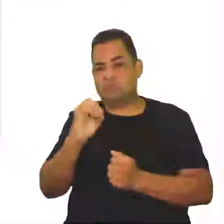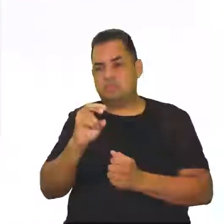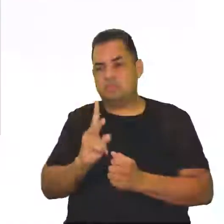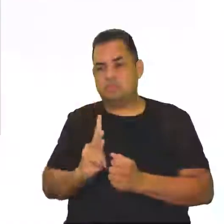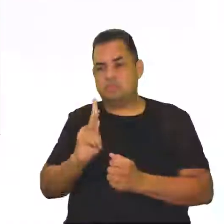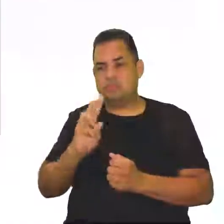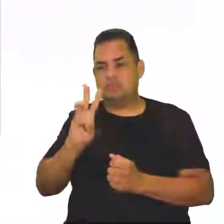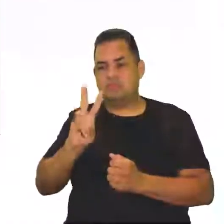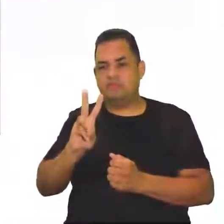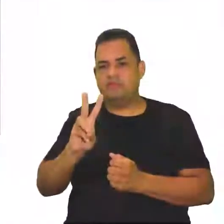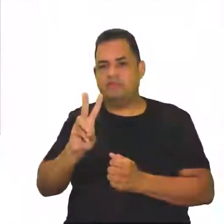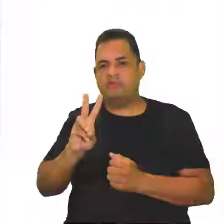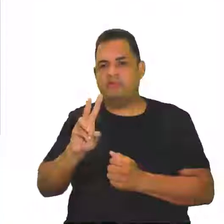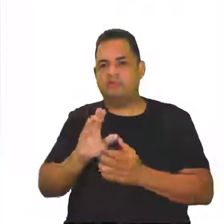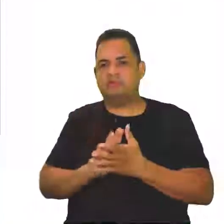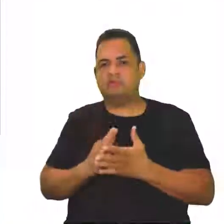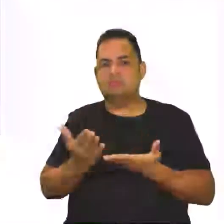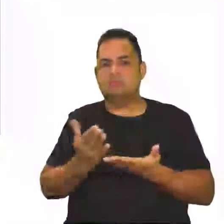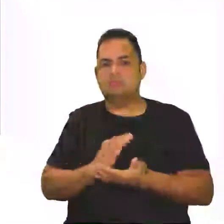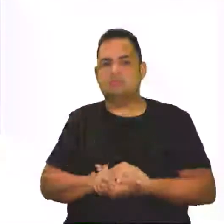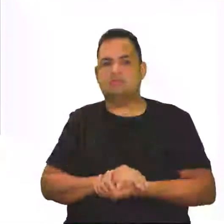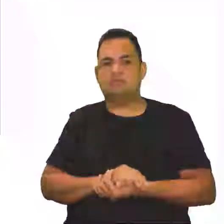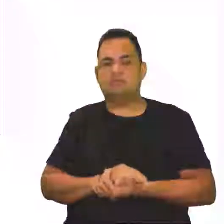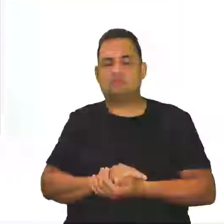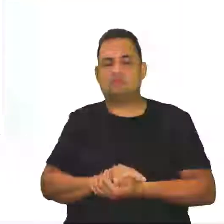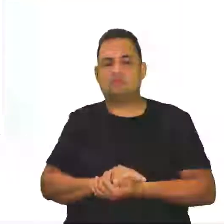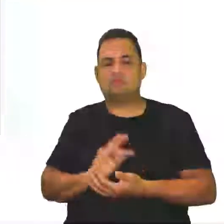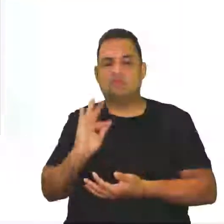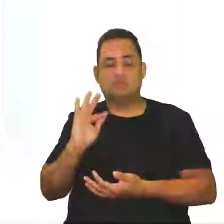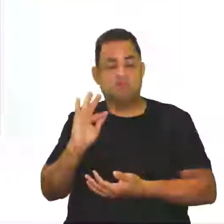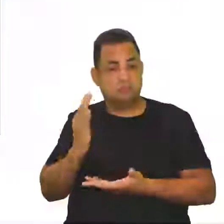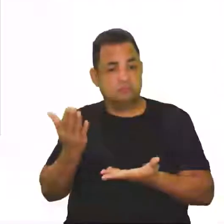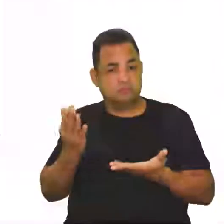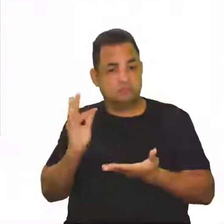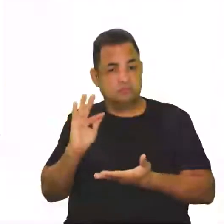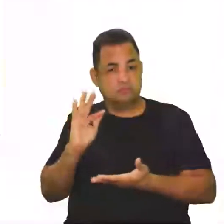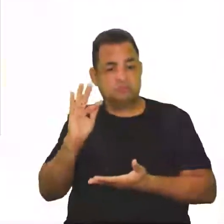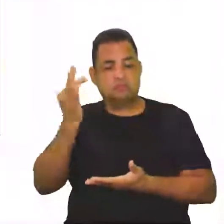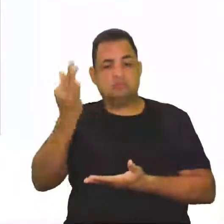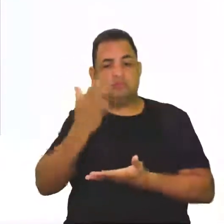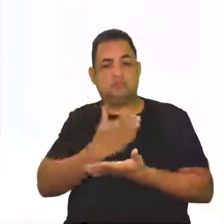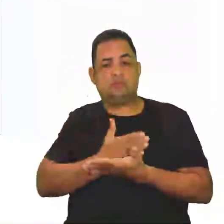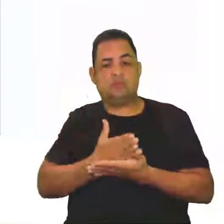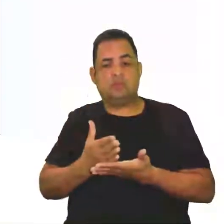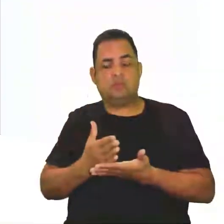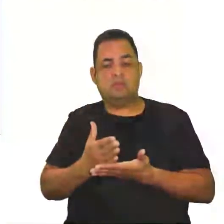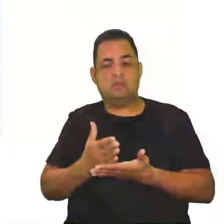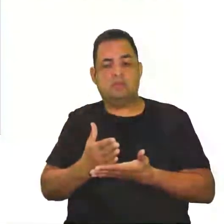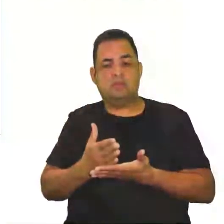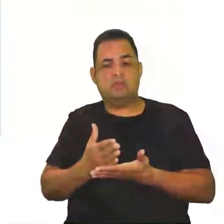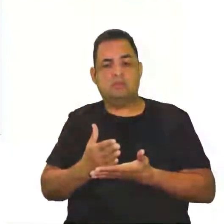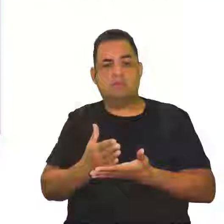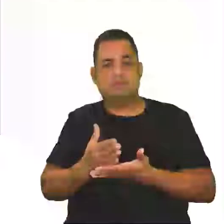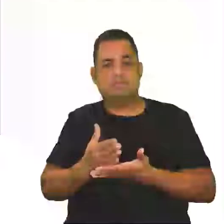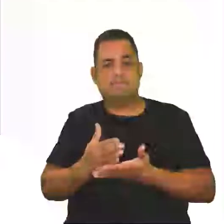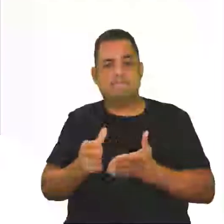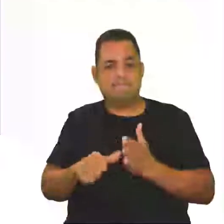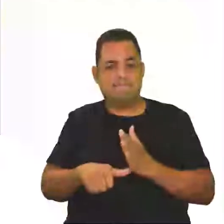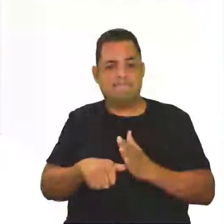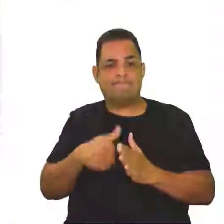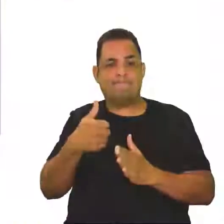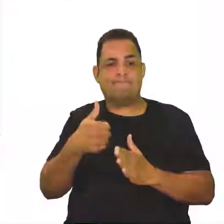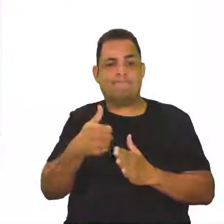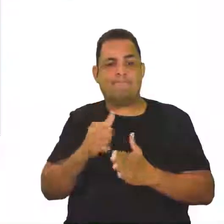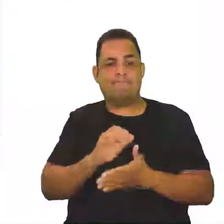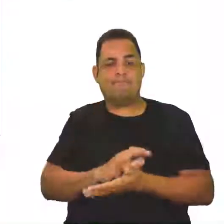kilovolts por metro, são suficientes. O fenômeno inicia se com uma primeira